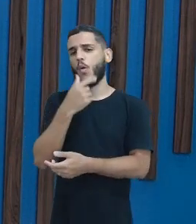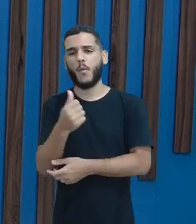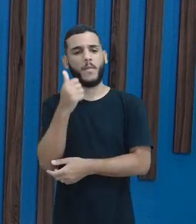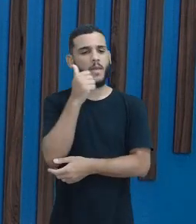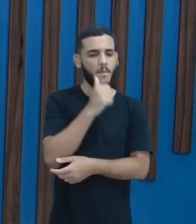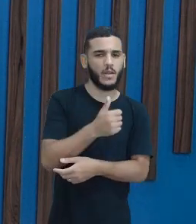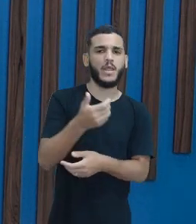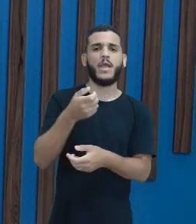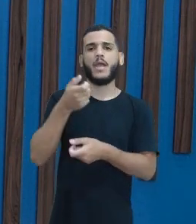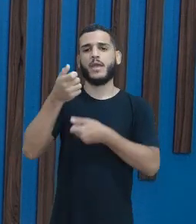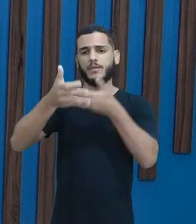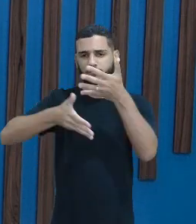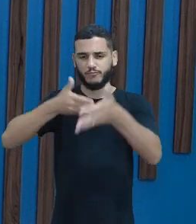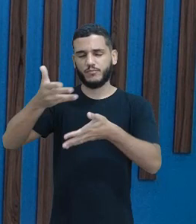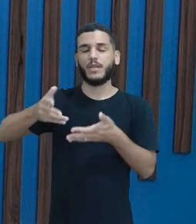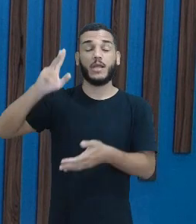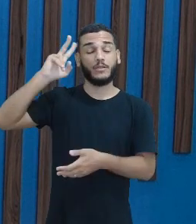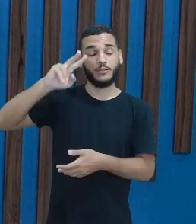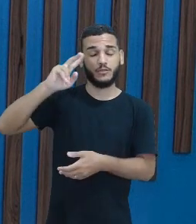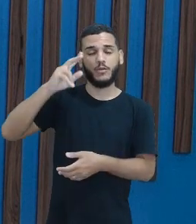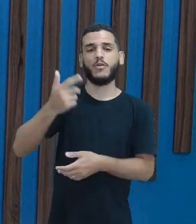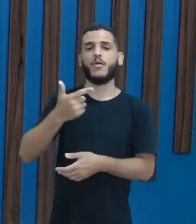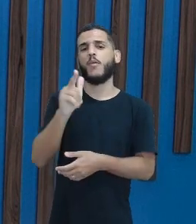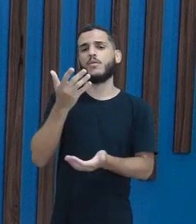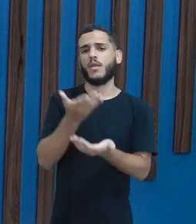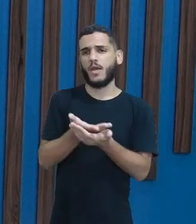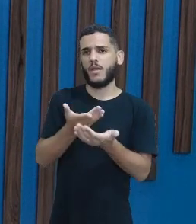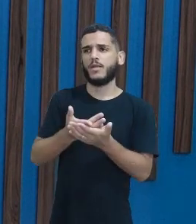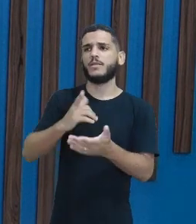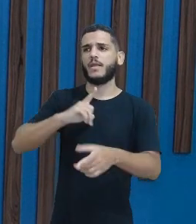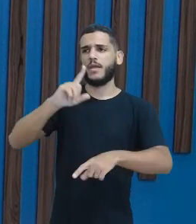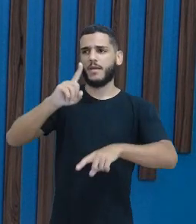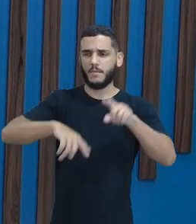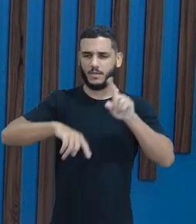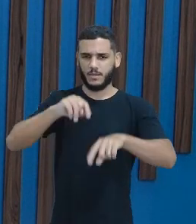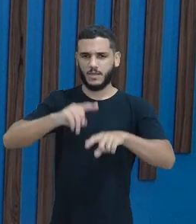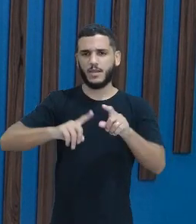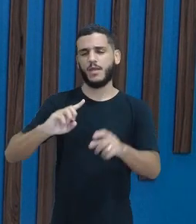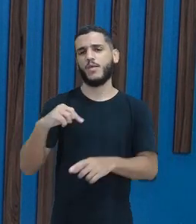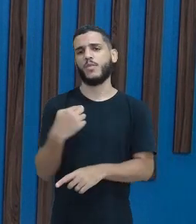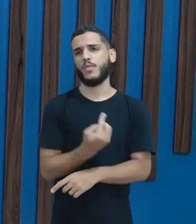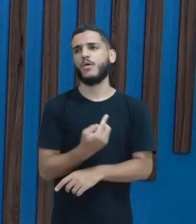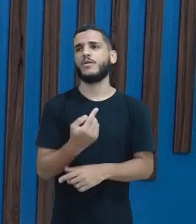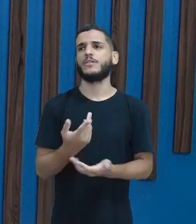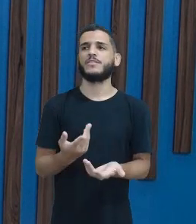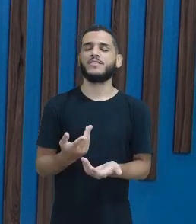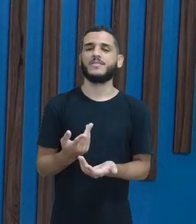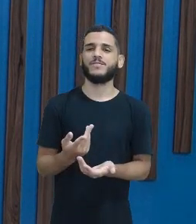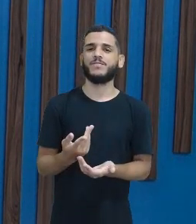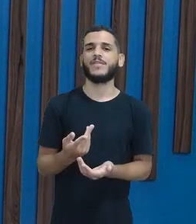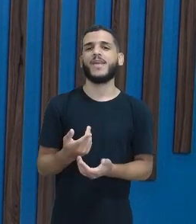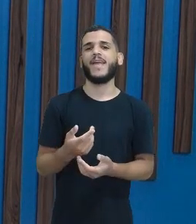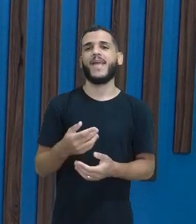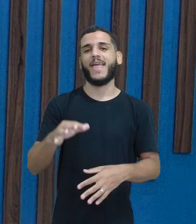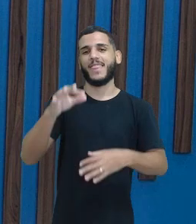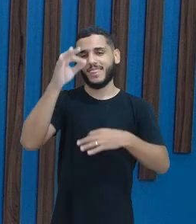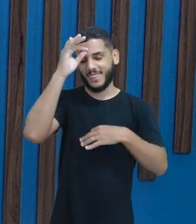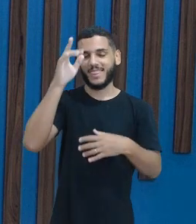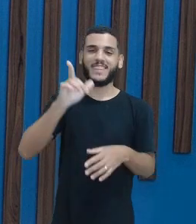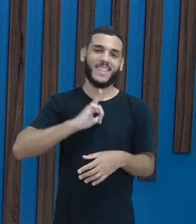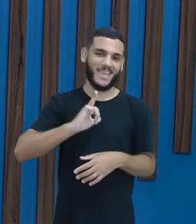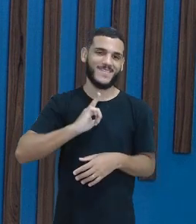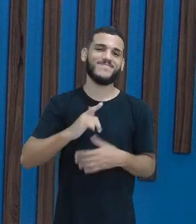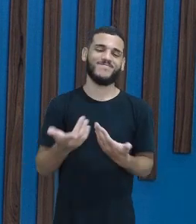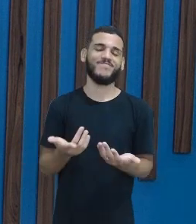griotes. Inclusive, em outras aulas, eu vou até trazer um material onde a gente foi griote por um dia. Aguarda que está